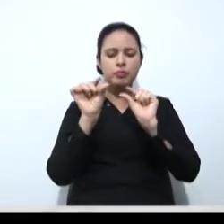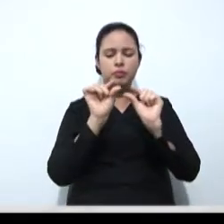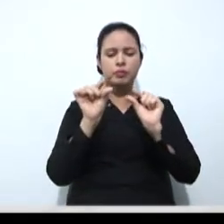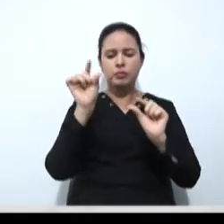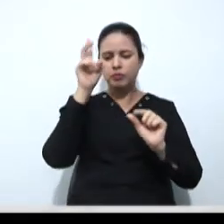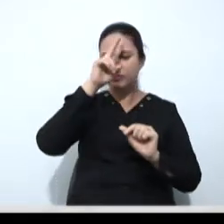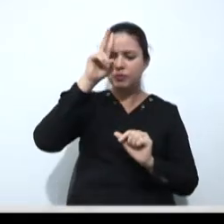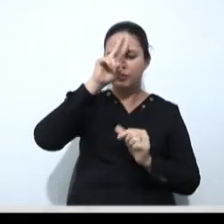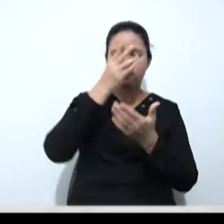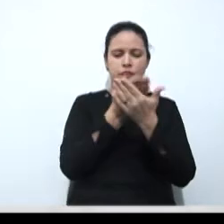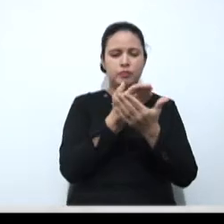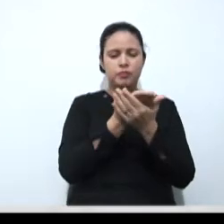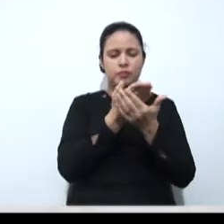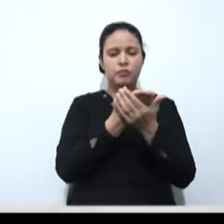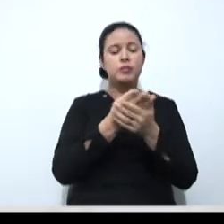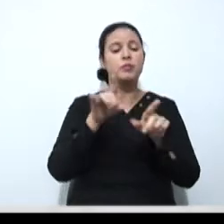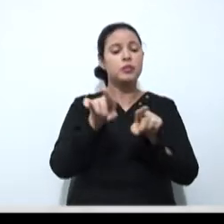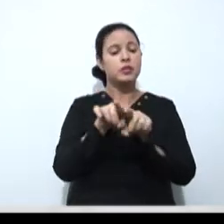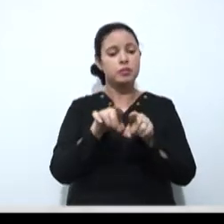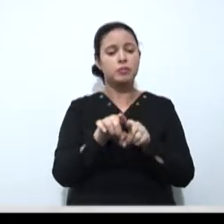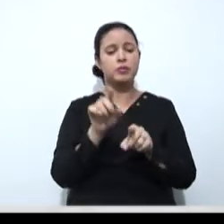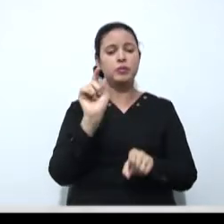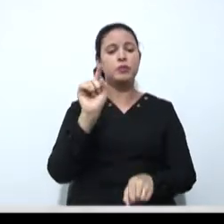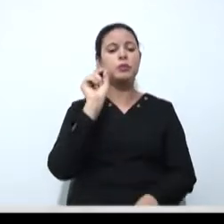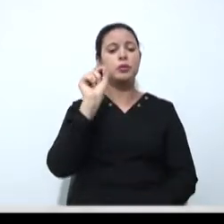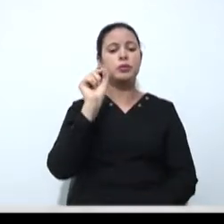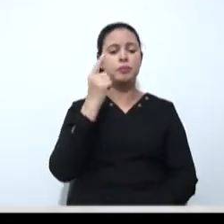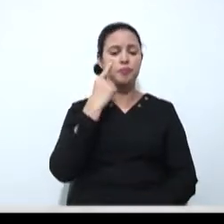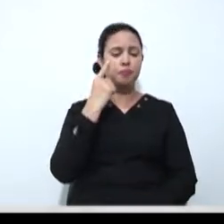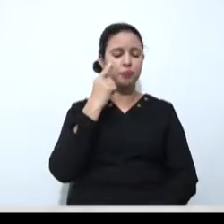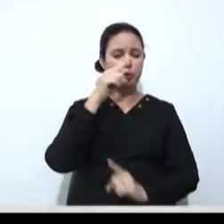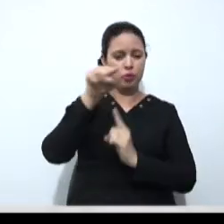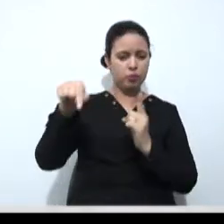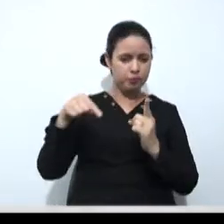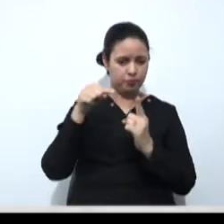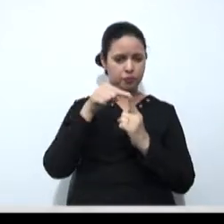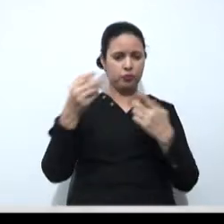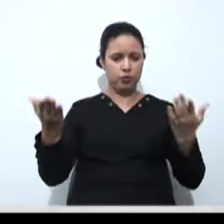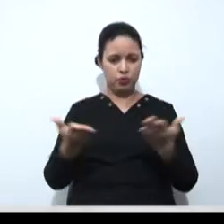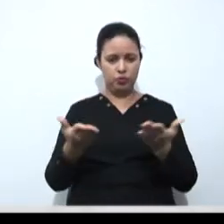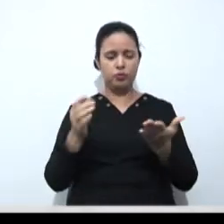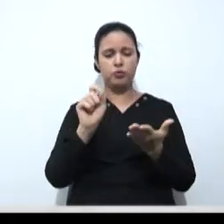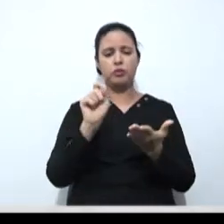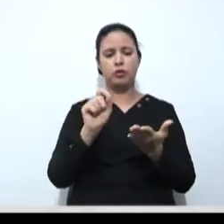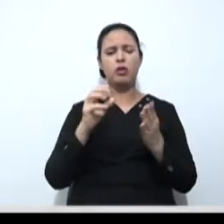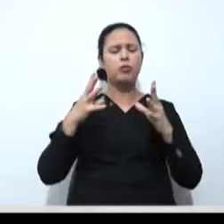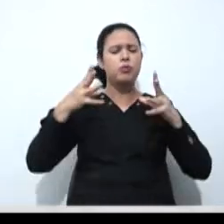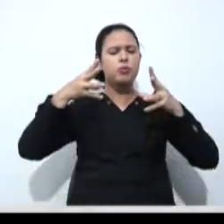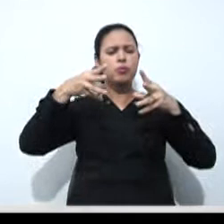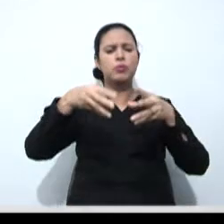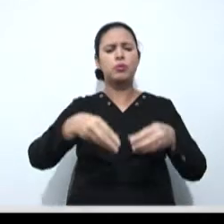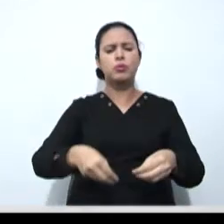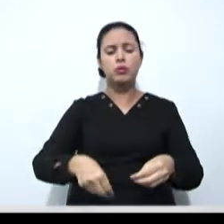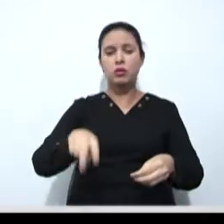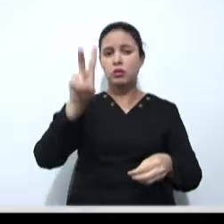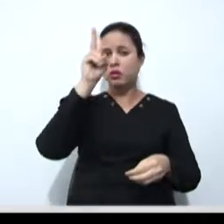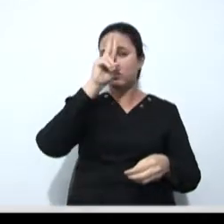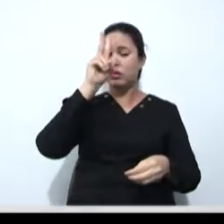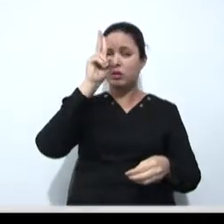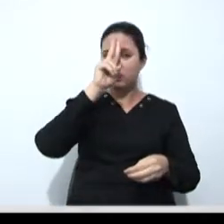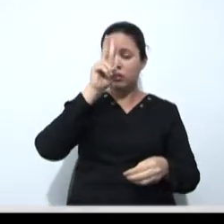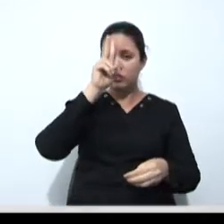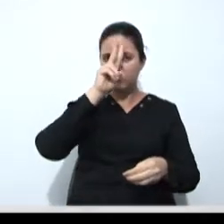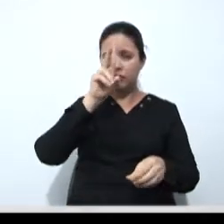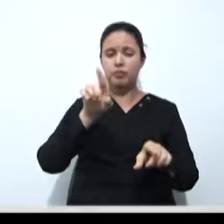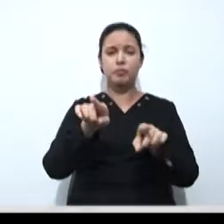conteúdo desse. A gente vai ver também que nossos objetivos hoje são todos em prol da gente relembrar e da